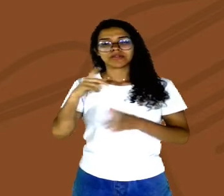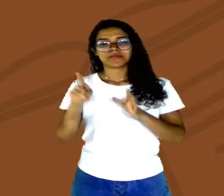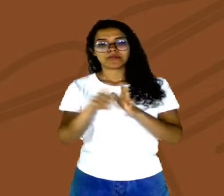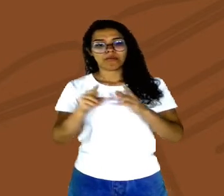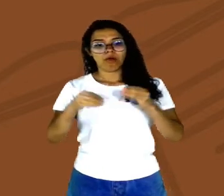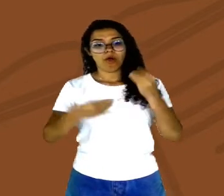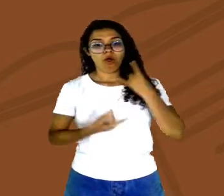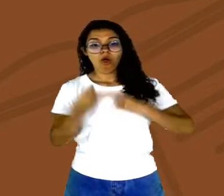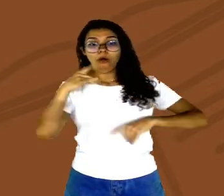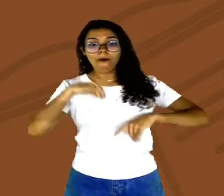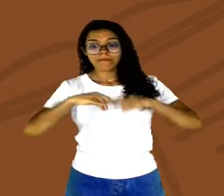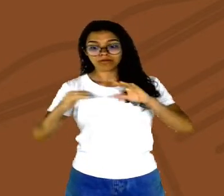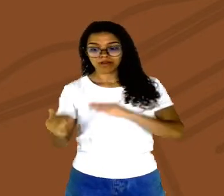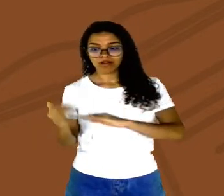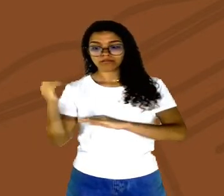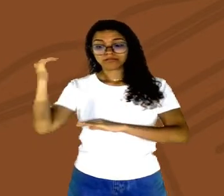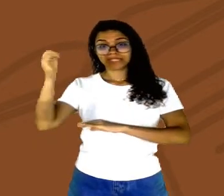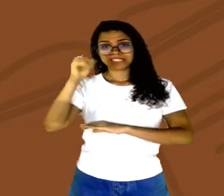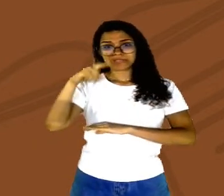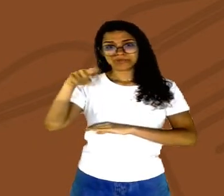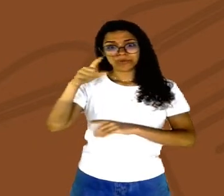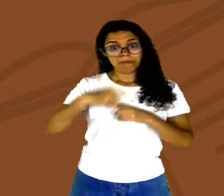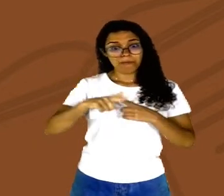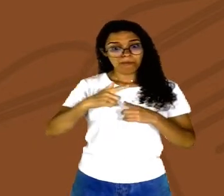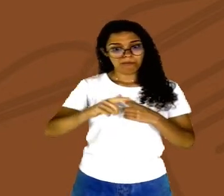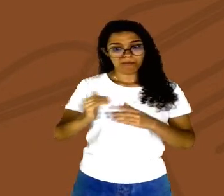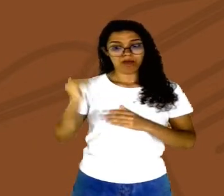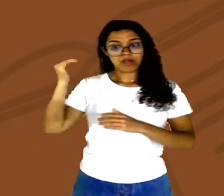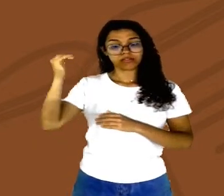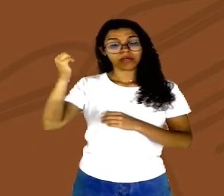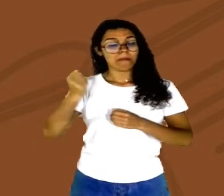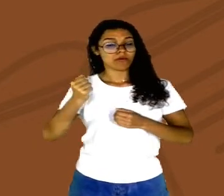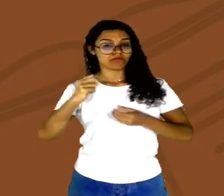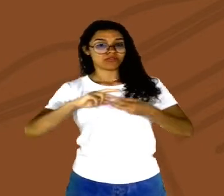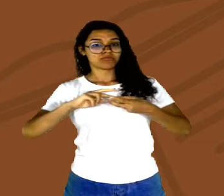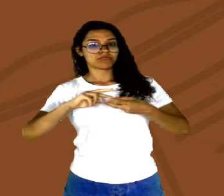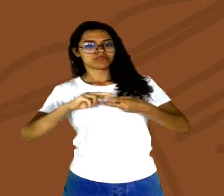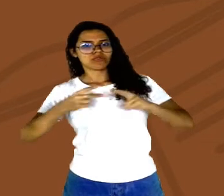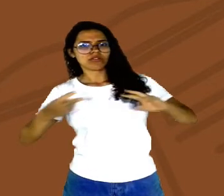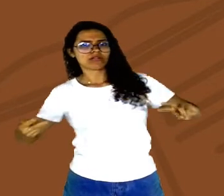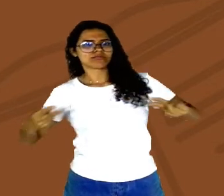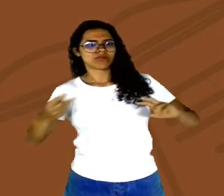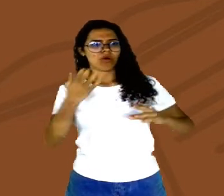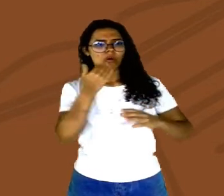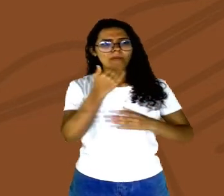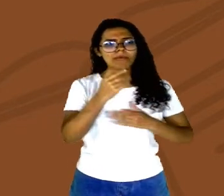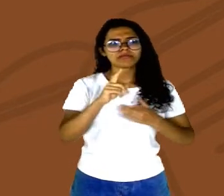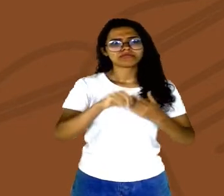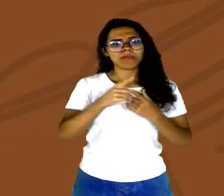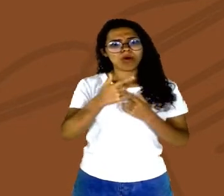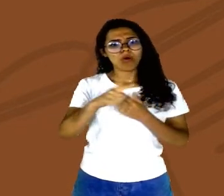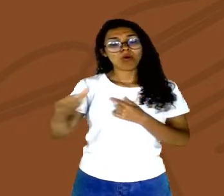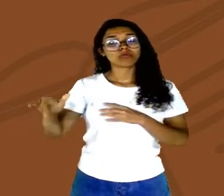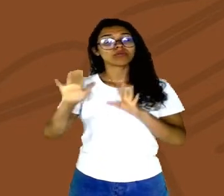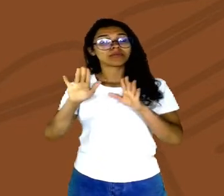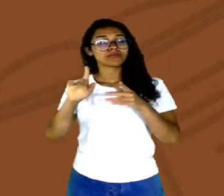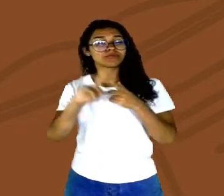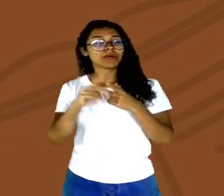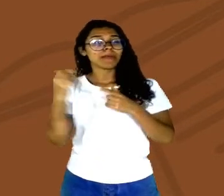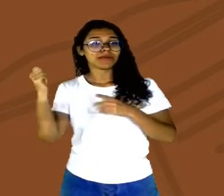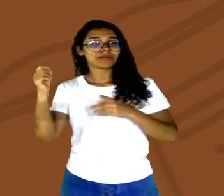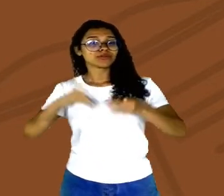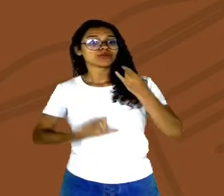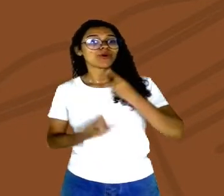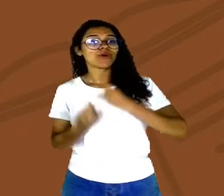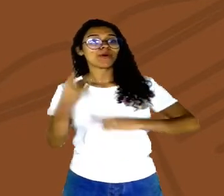problema do crescimento pode estar relacionado a questões genéticas, a nutrição, entre outros fatores. Assim como também o hormônio